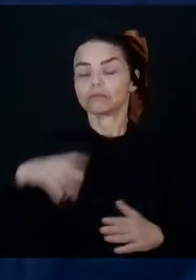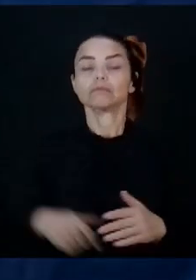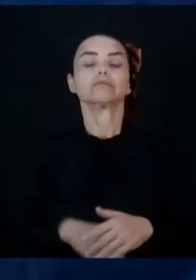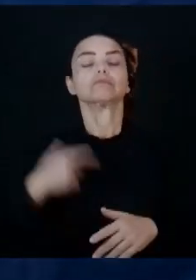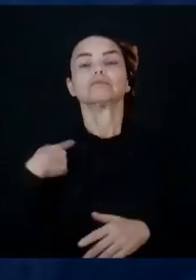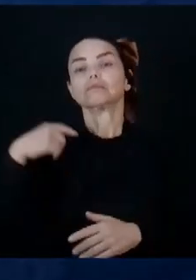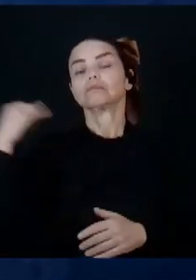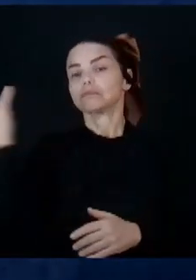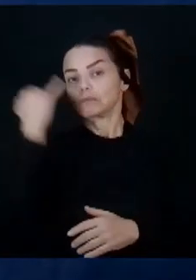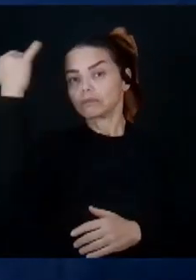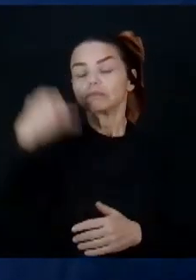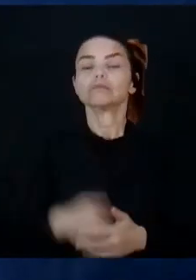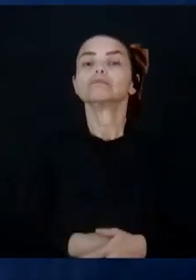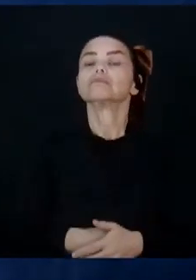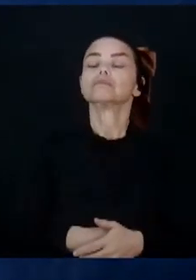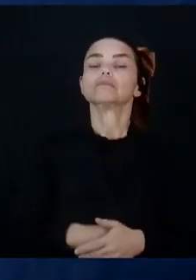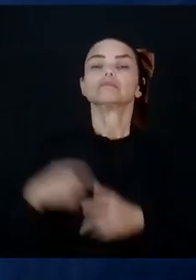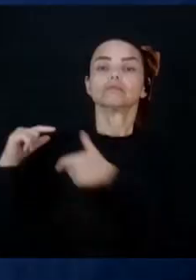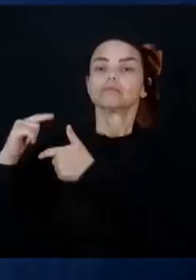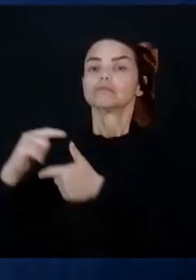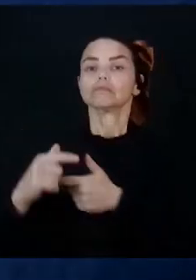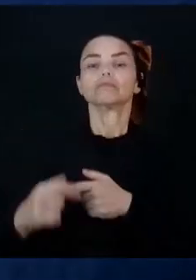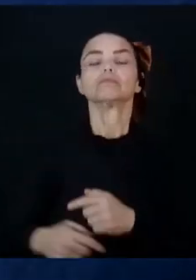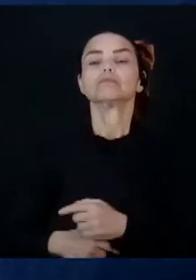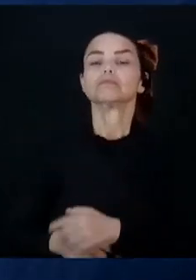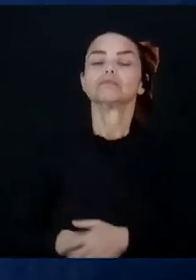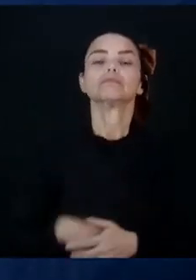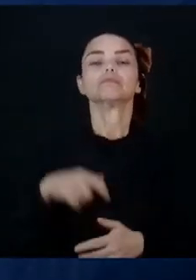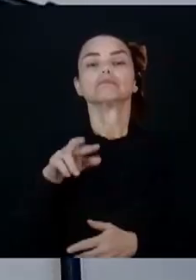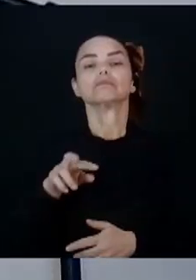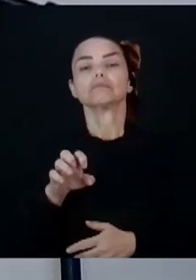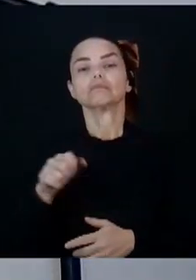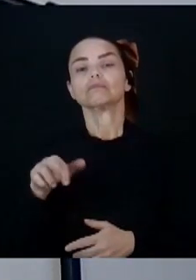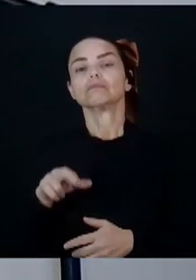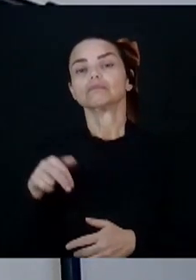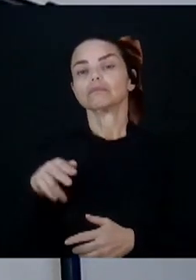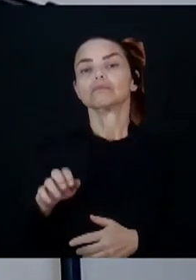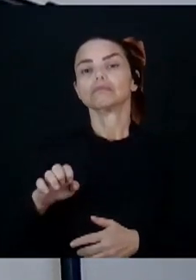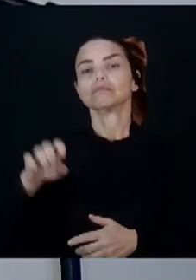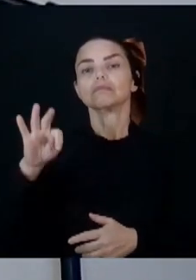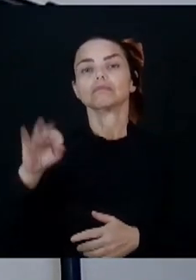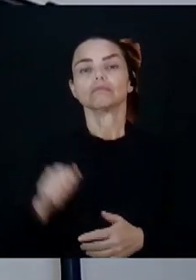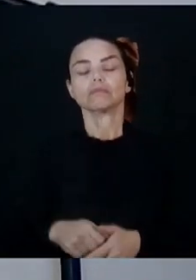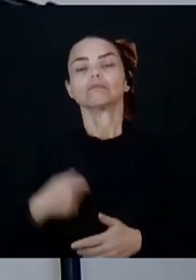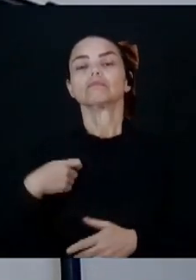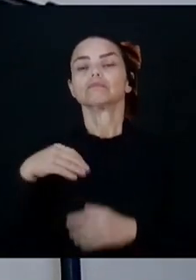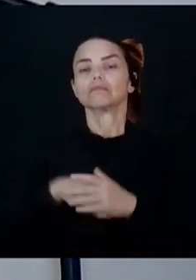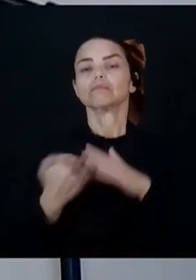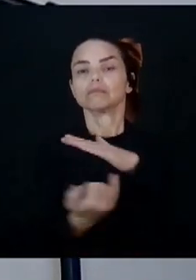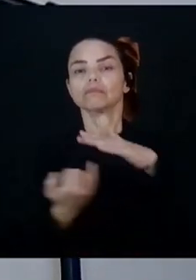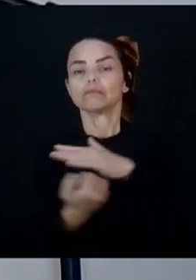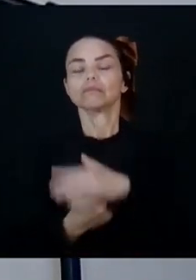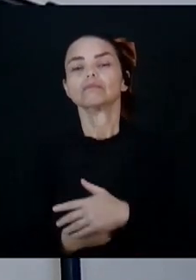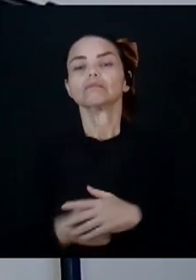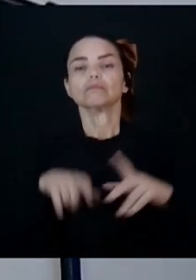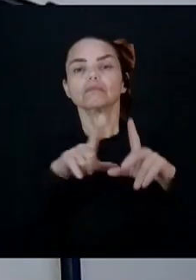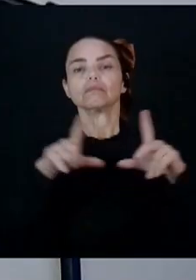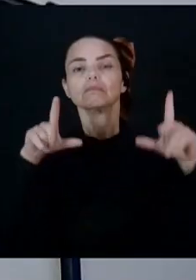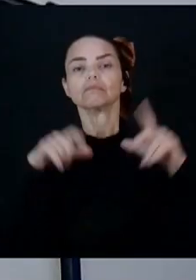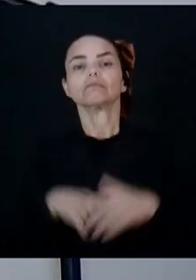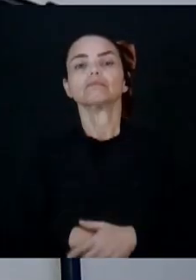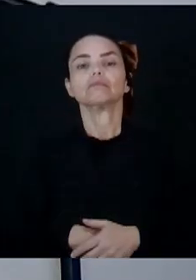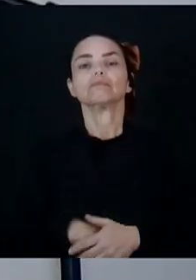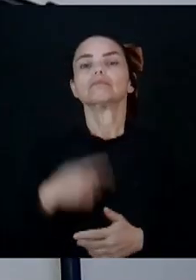da trajetória construída por Henriqueta dentro da entidade. Este título hoje concedido pela Câmara Municipal de